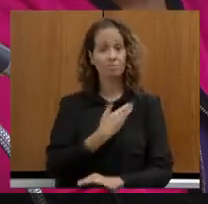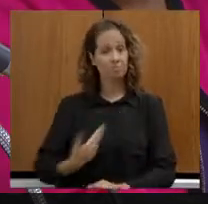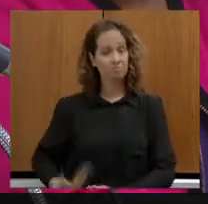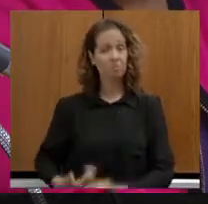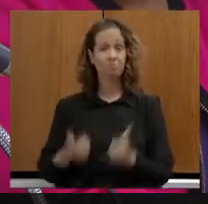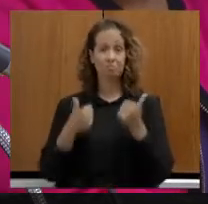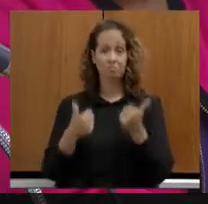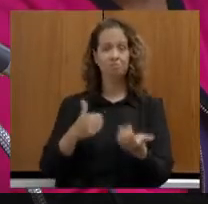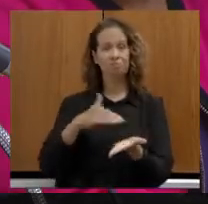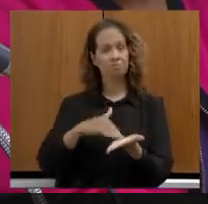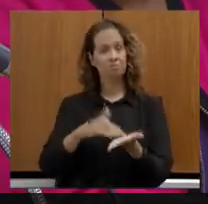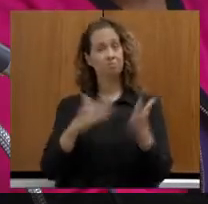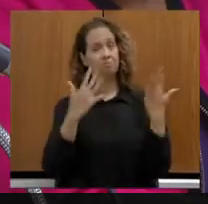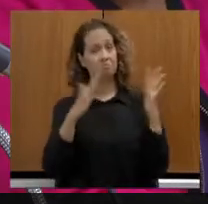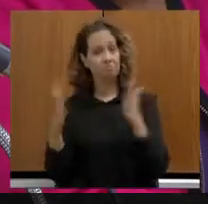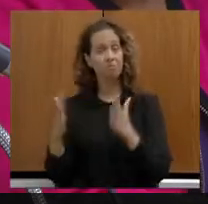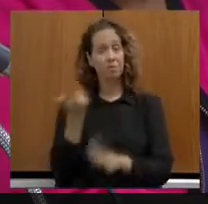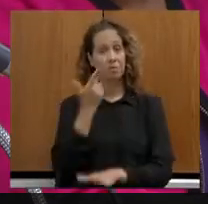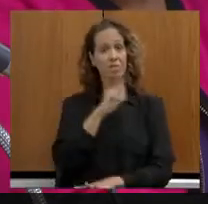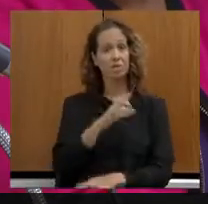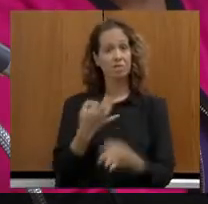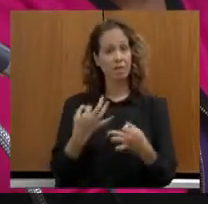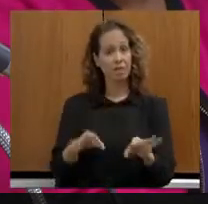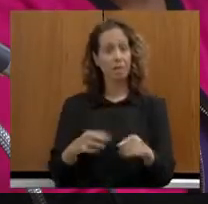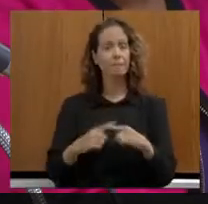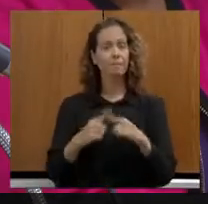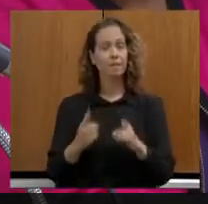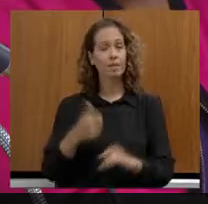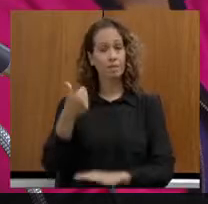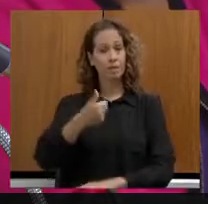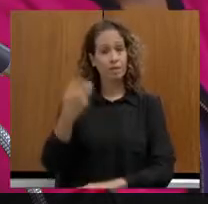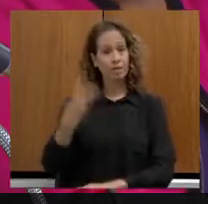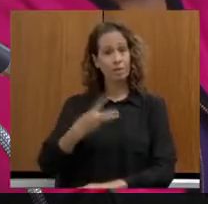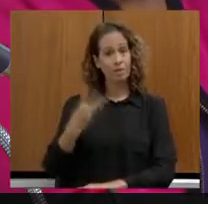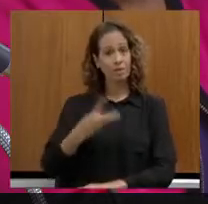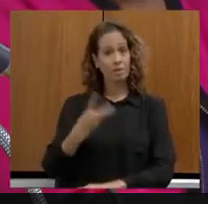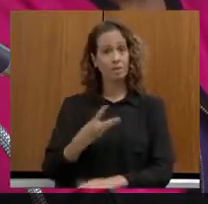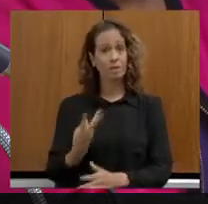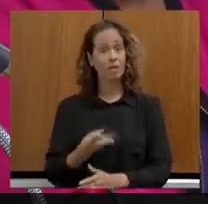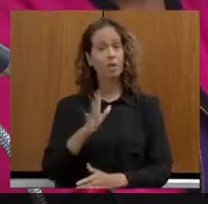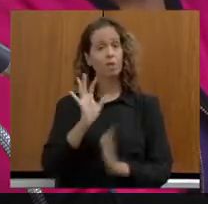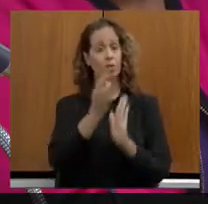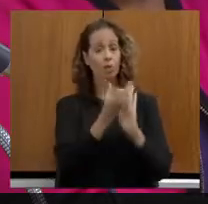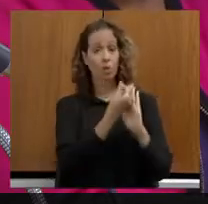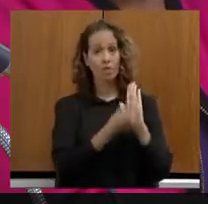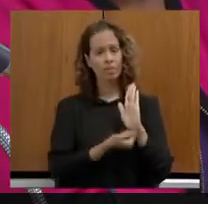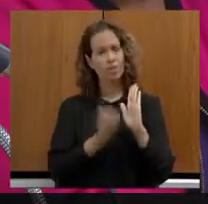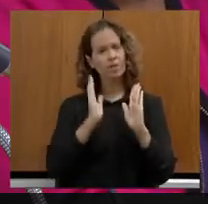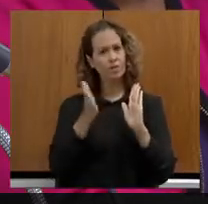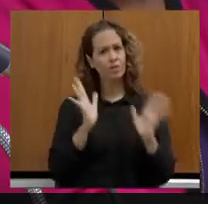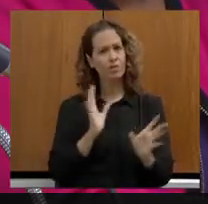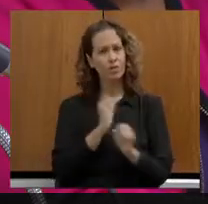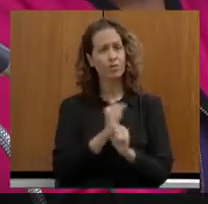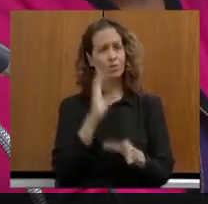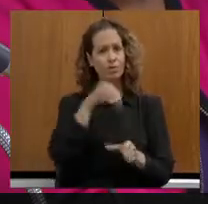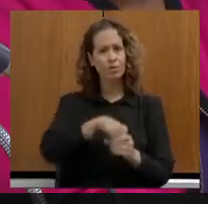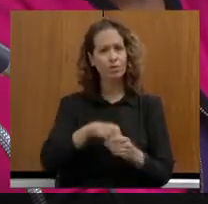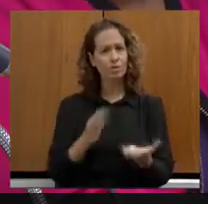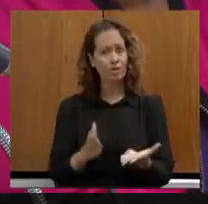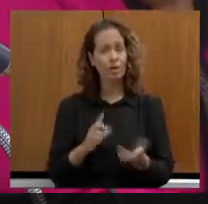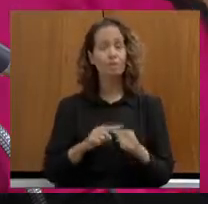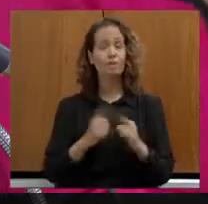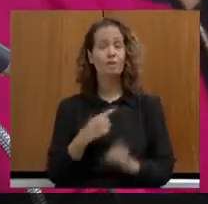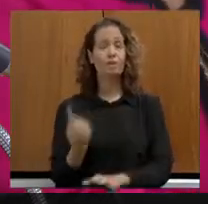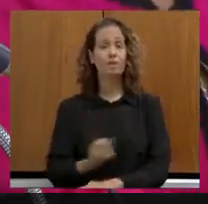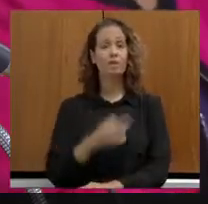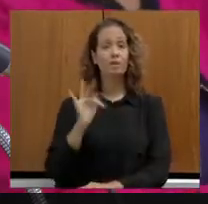secretário está conseguindo acertar agora UBS é cena Está prevista no orçamento nós estamos falando aqui sobre a questão do